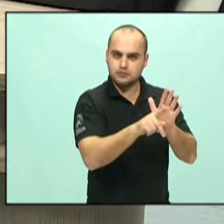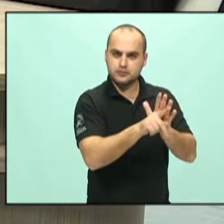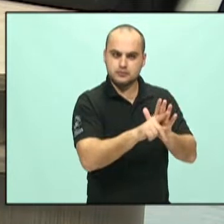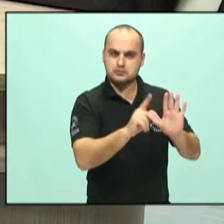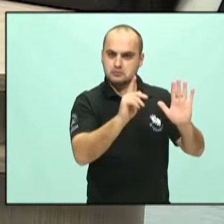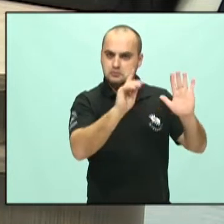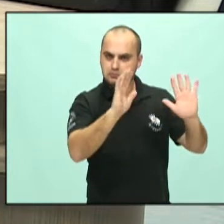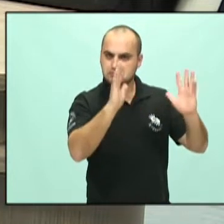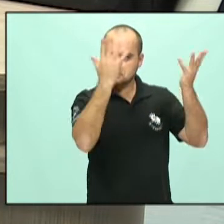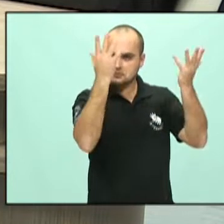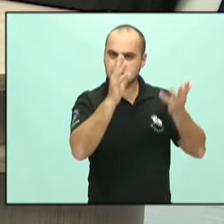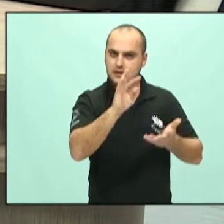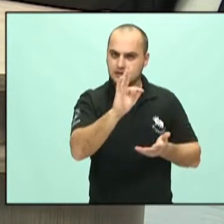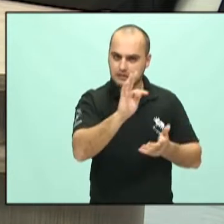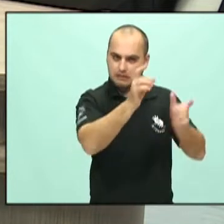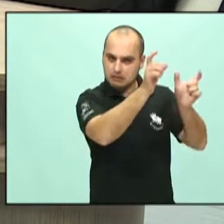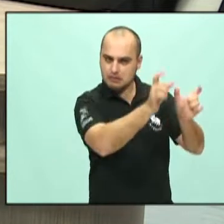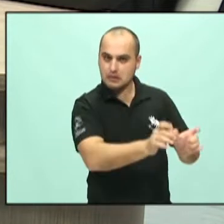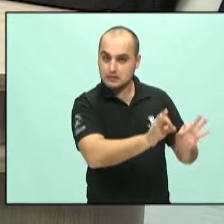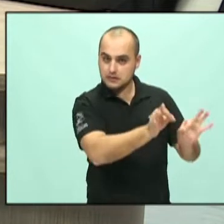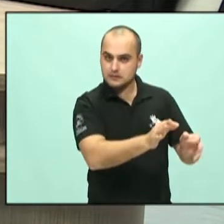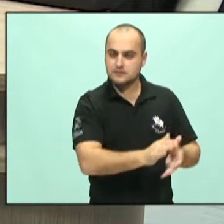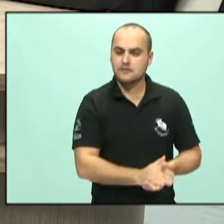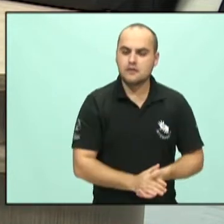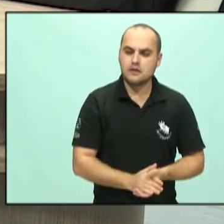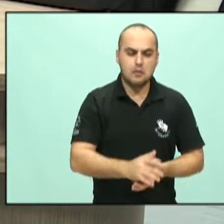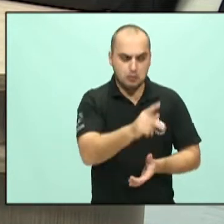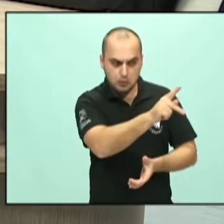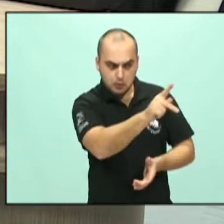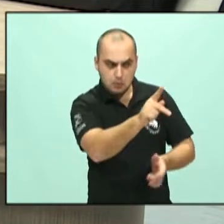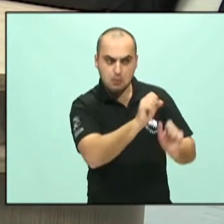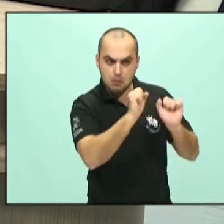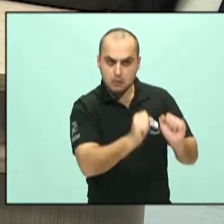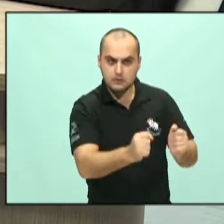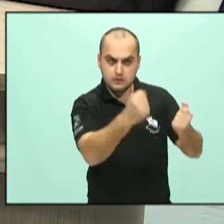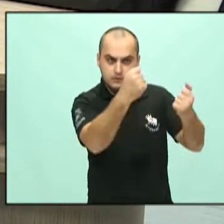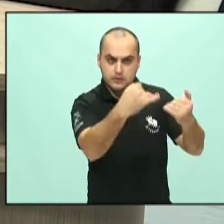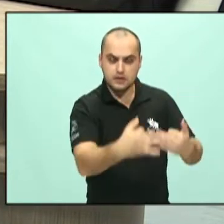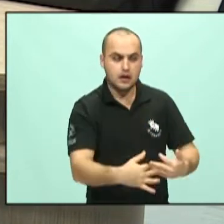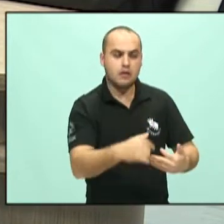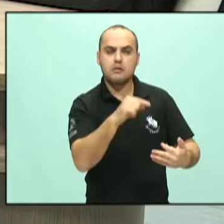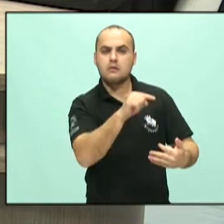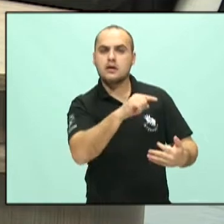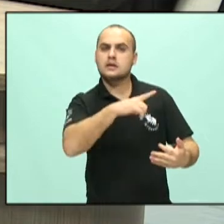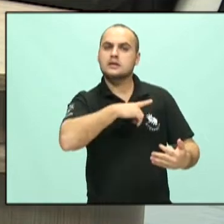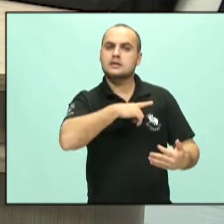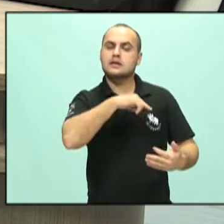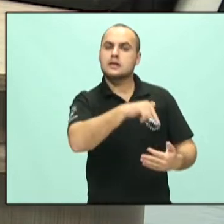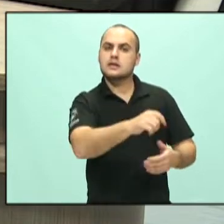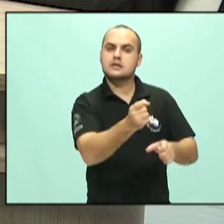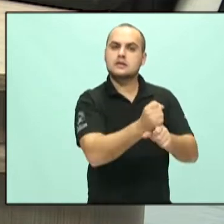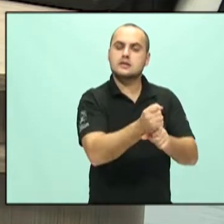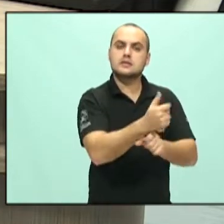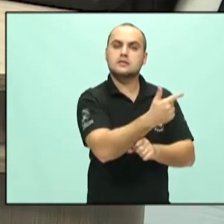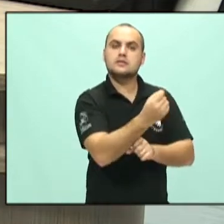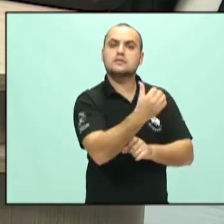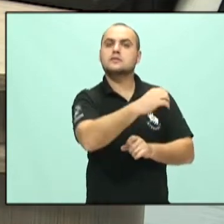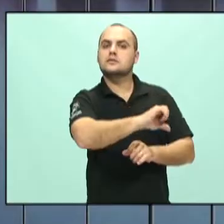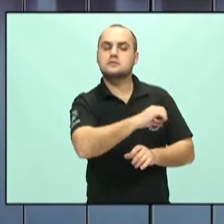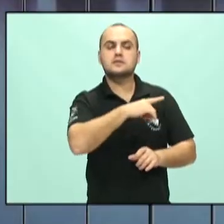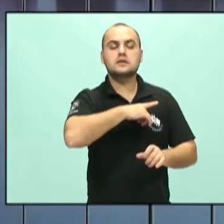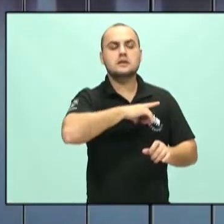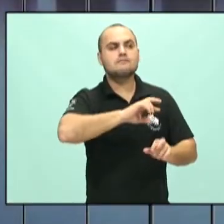Professora, pode falar a respeito, então, do festival, da programação, o que, que essa edição 2019 traz de diferente? Então, o Tainha